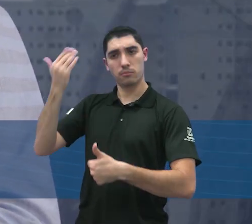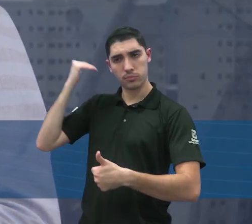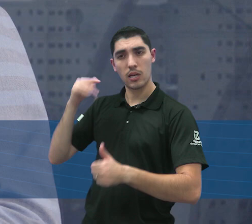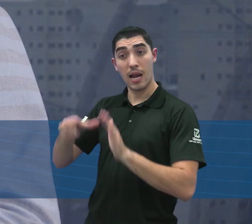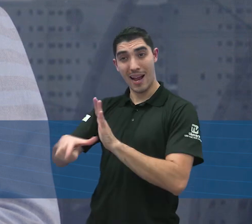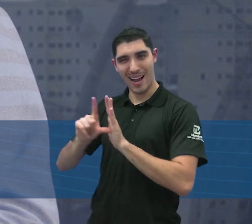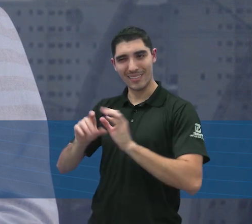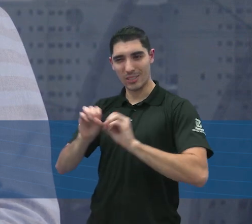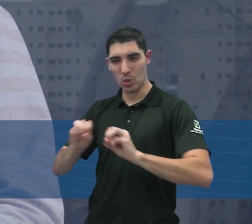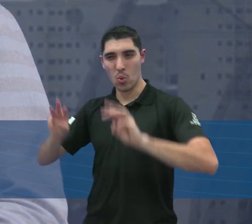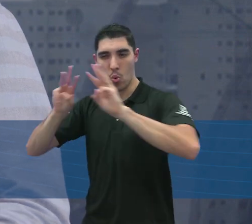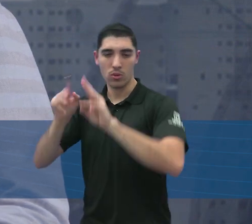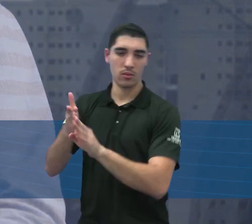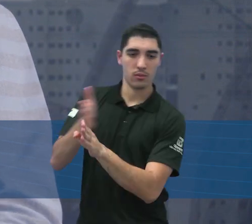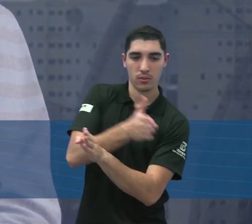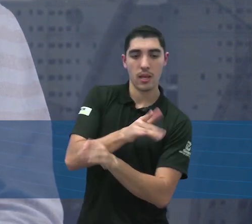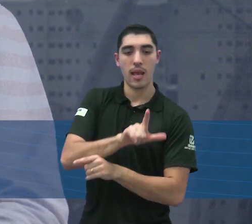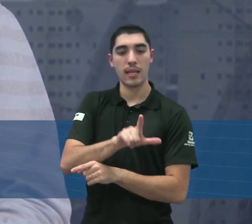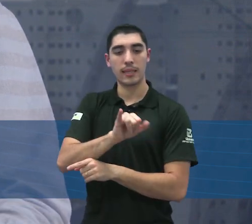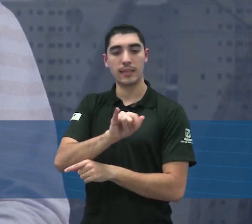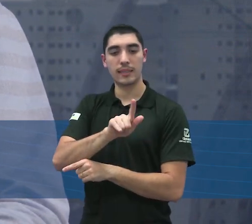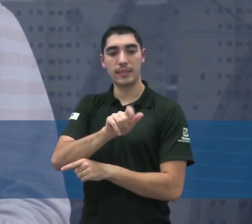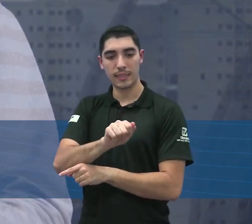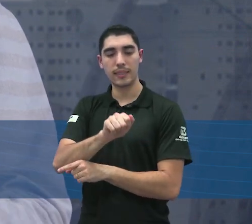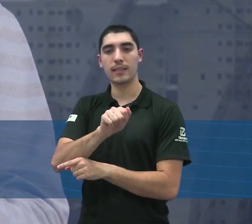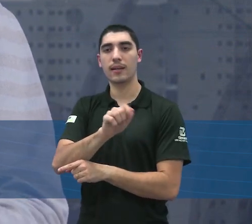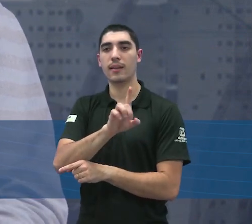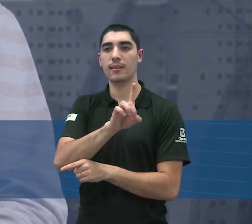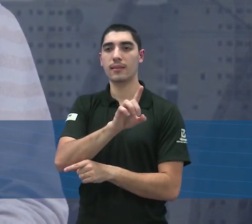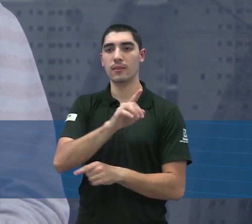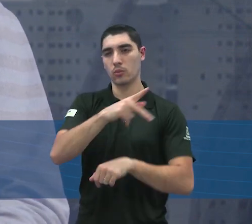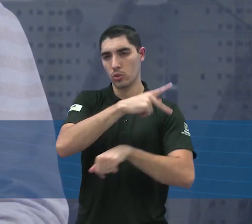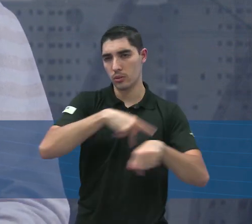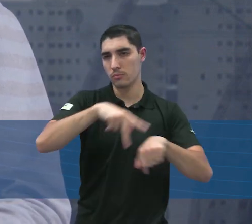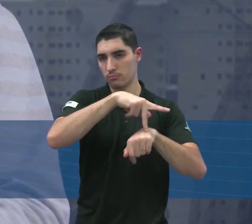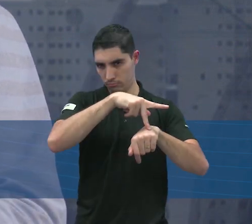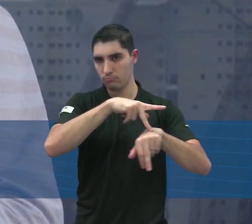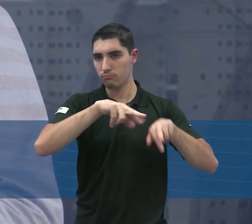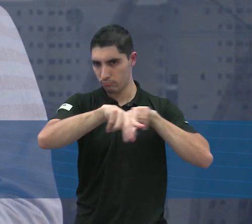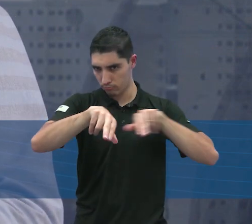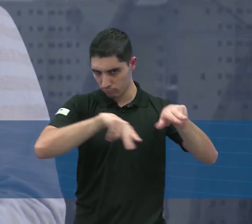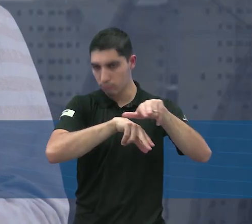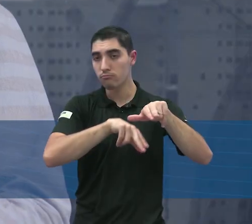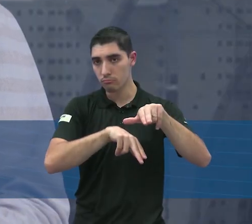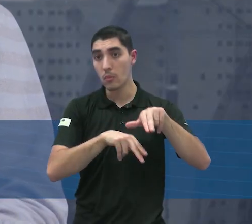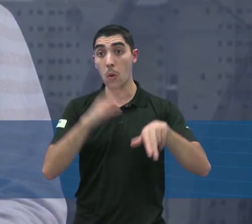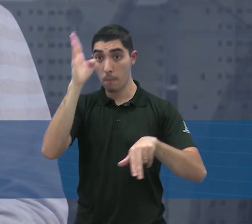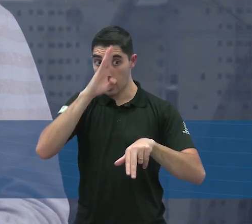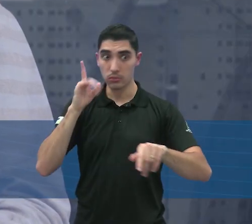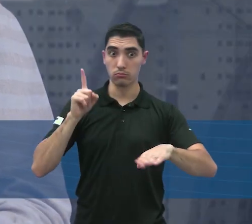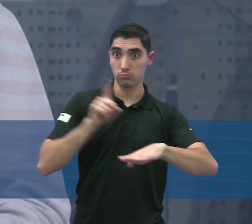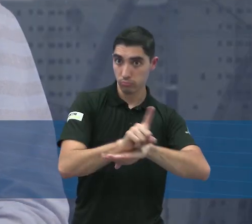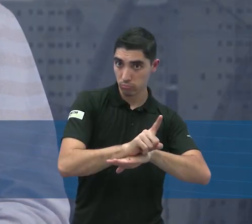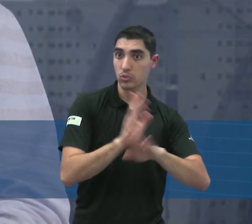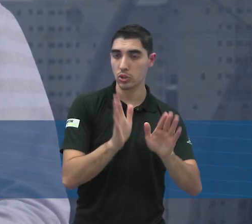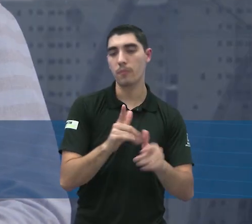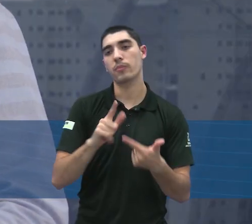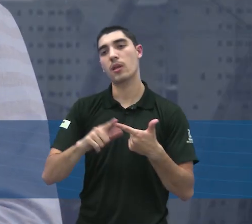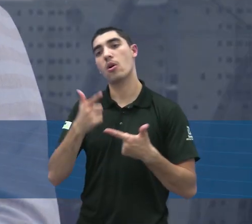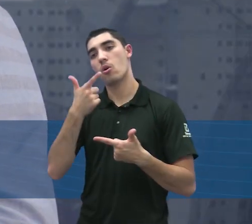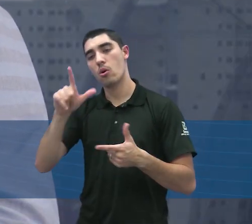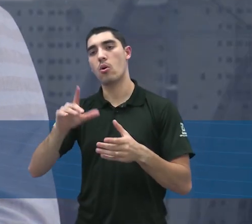ONU, em que o Brasil foi membro fundador da Organização da Sociedade das Nações, também na Organização das Nações